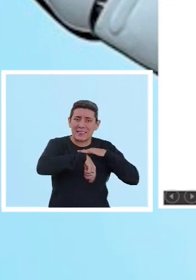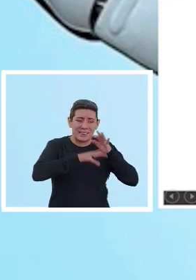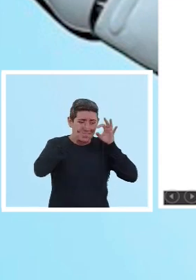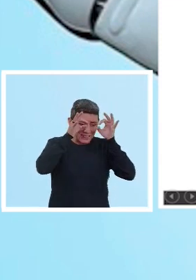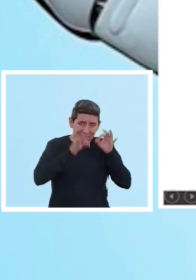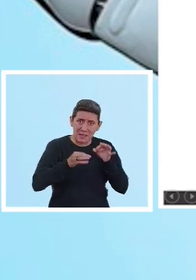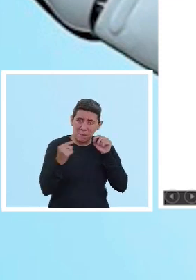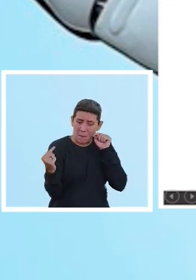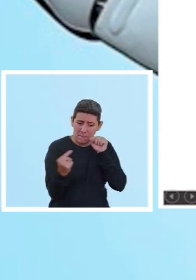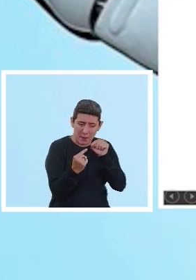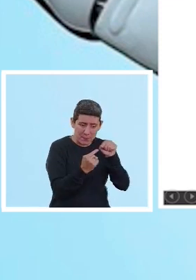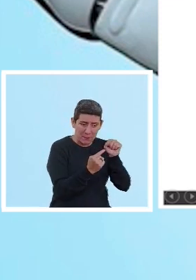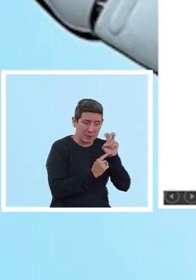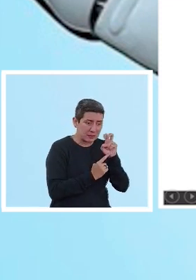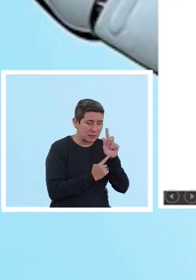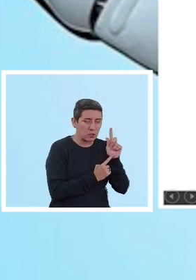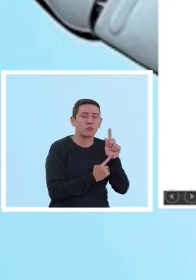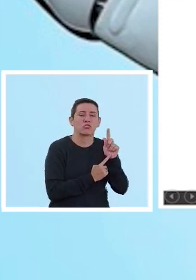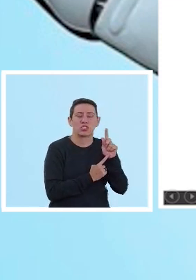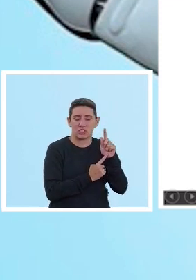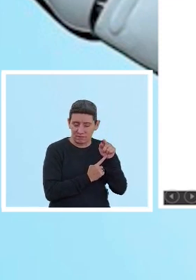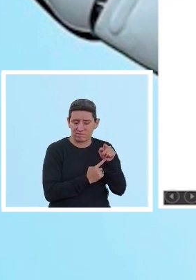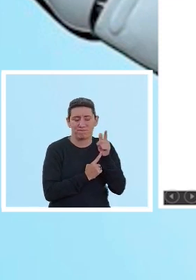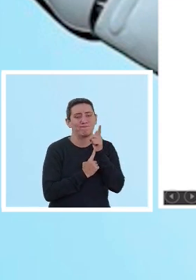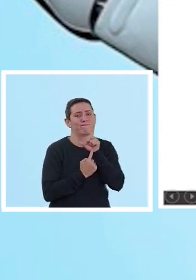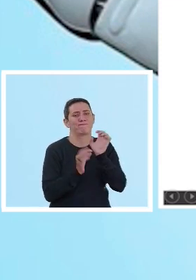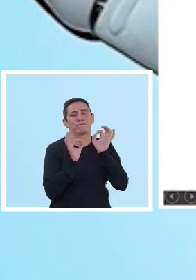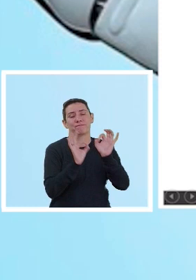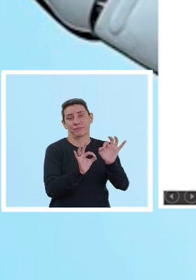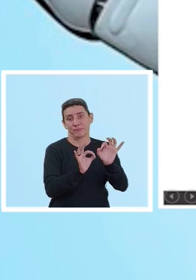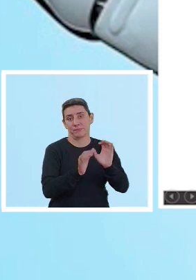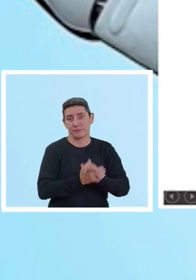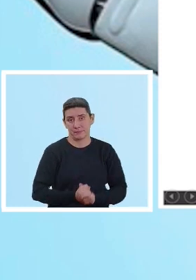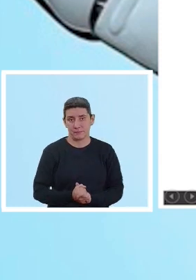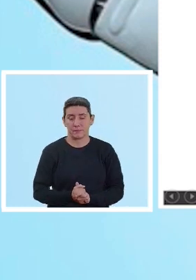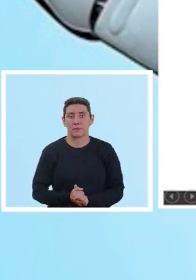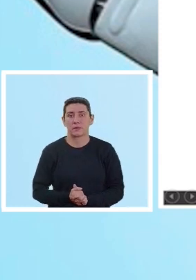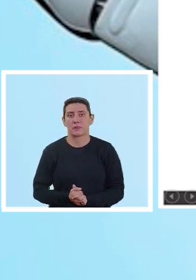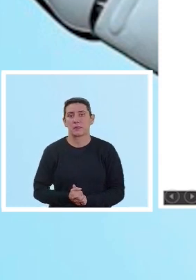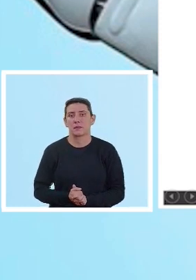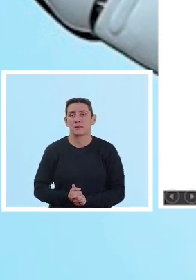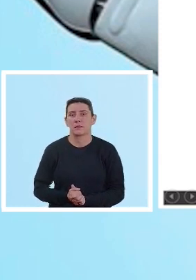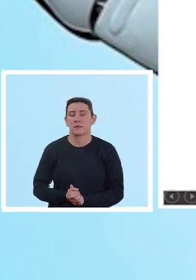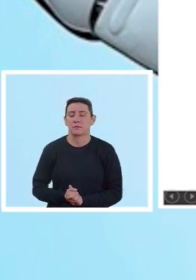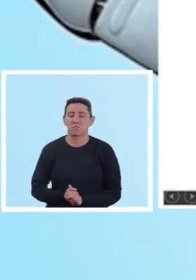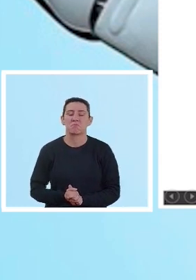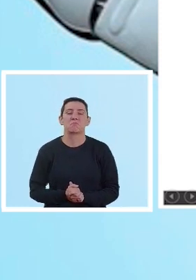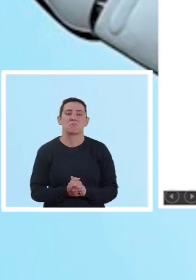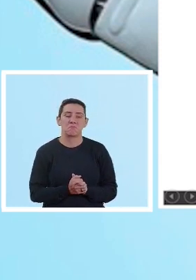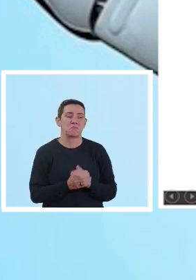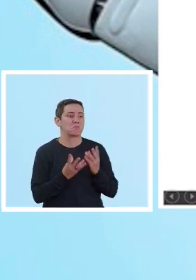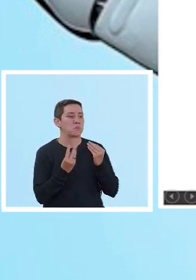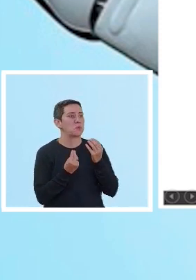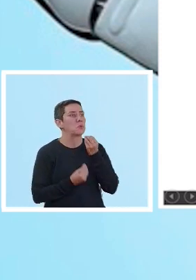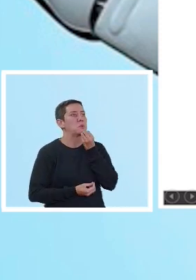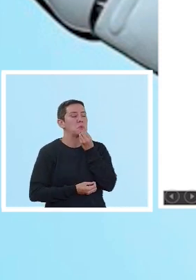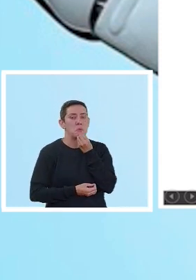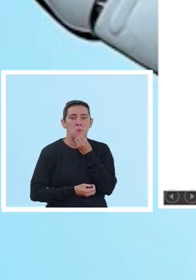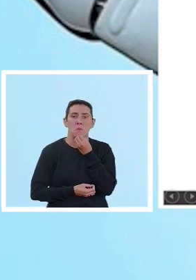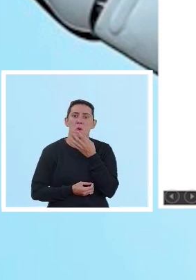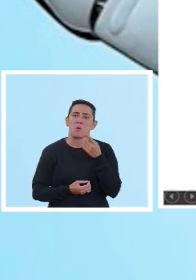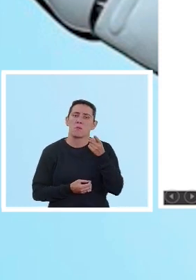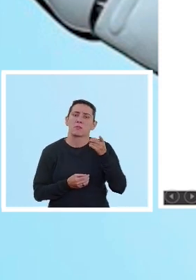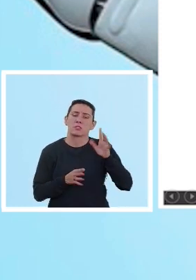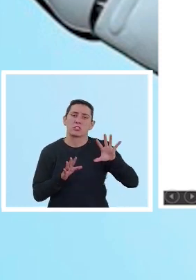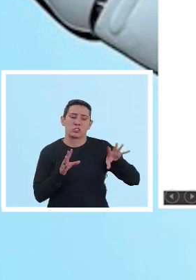sem o sim é isso Não não é possível acontecido na muito bacana e você fez até